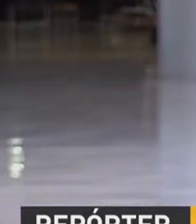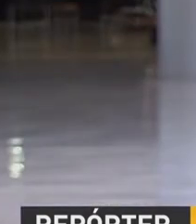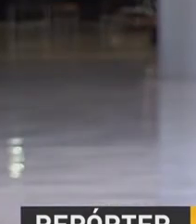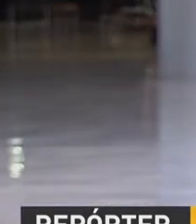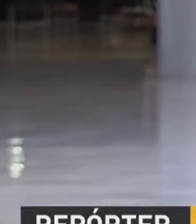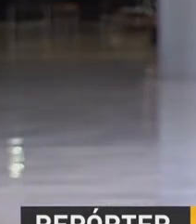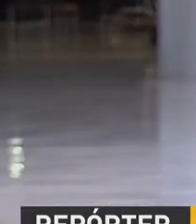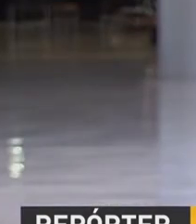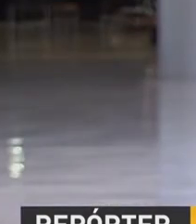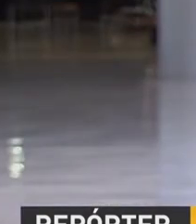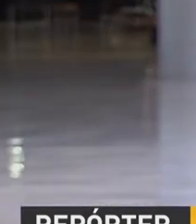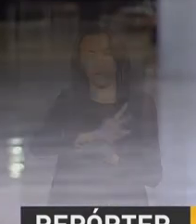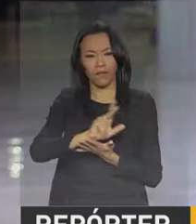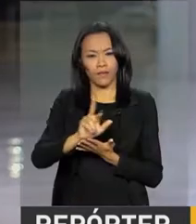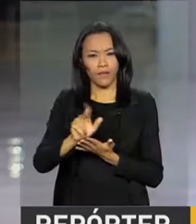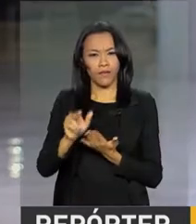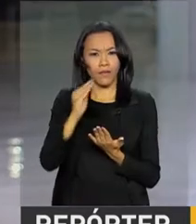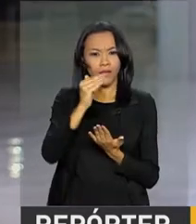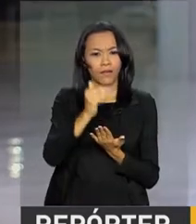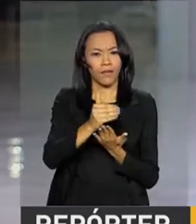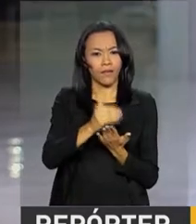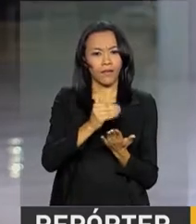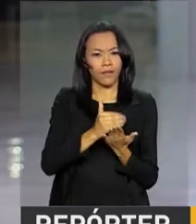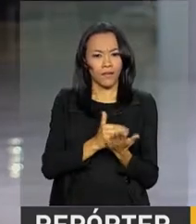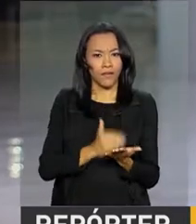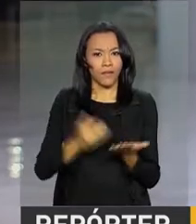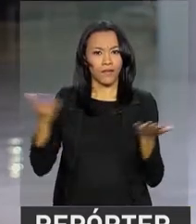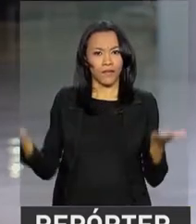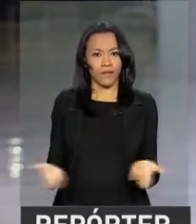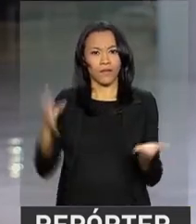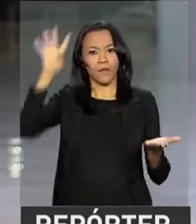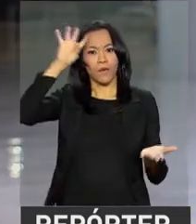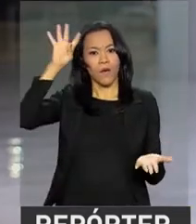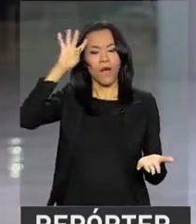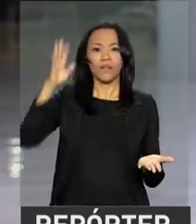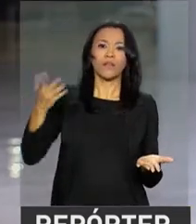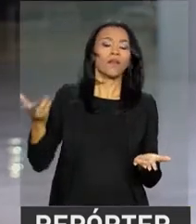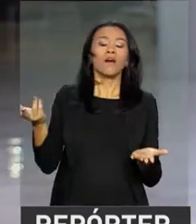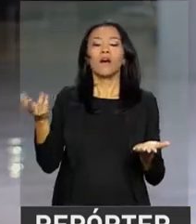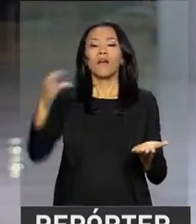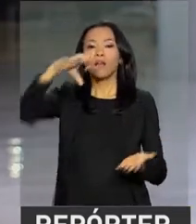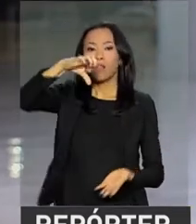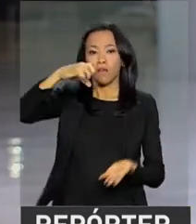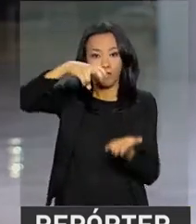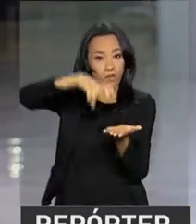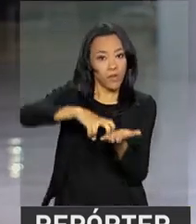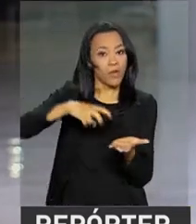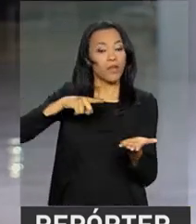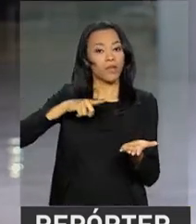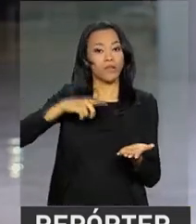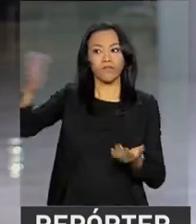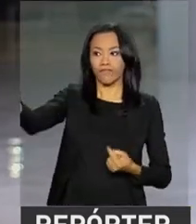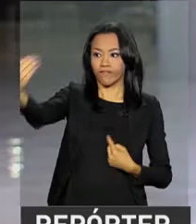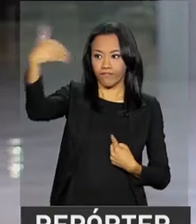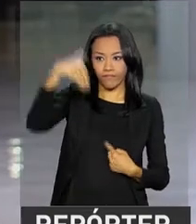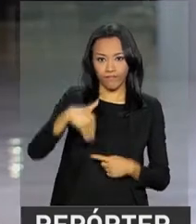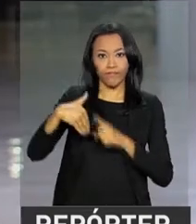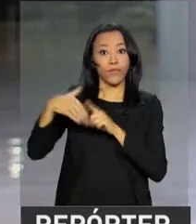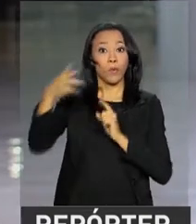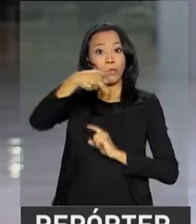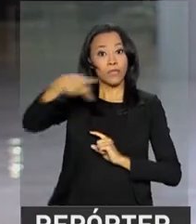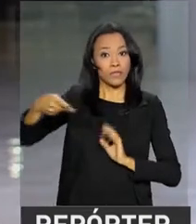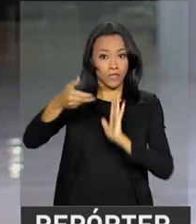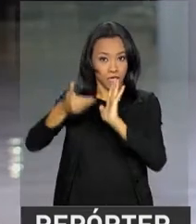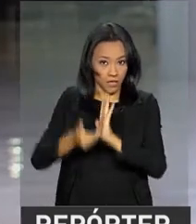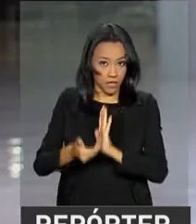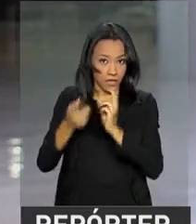oficiais nesta quarta feira daqui a pouco às nove e meia da manhã ele recebe o presidente da câmara deputado rodrigo maia